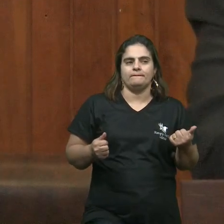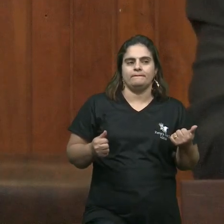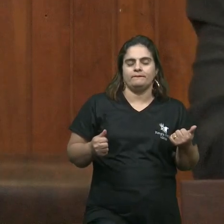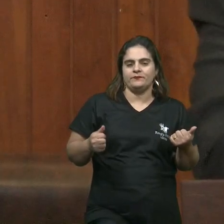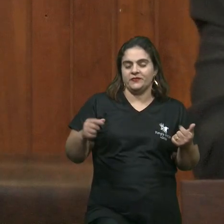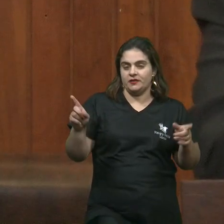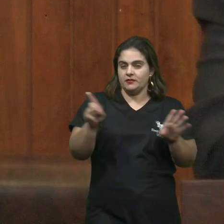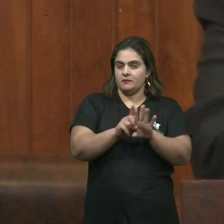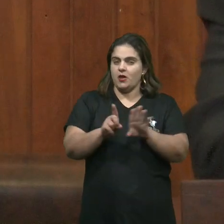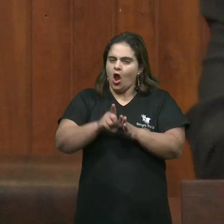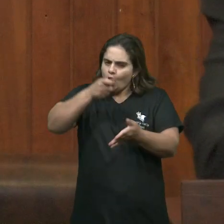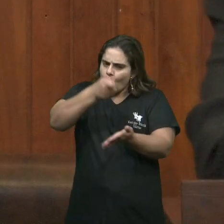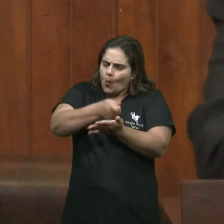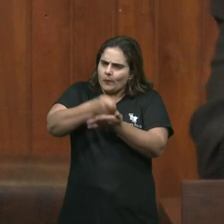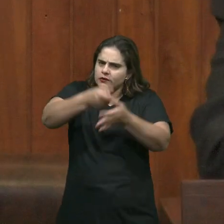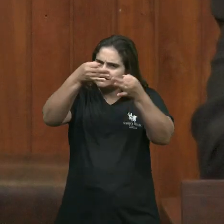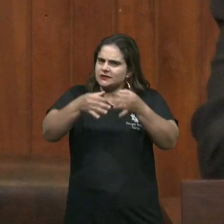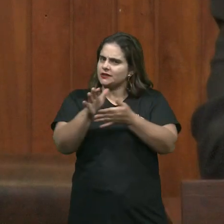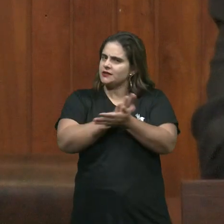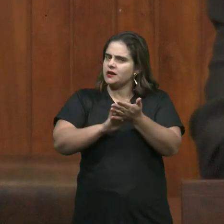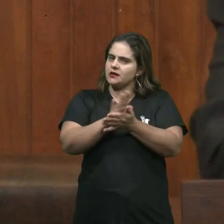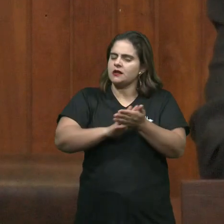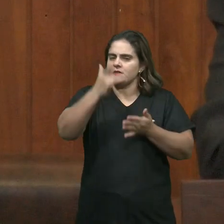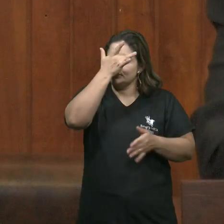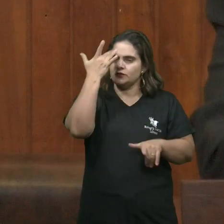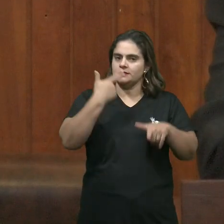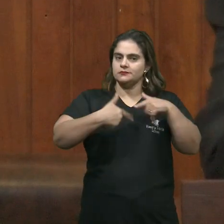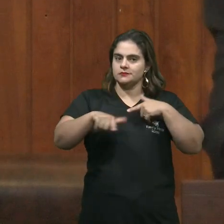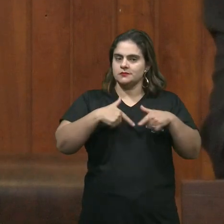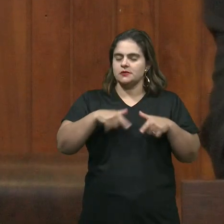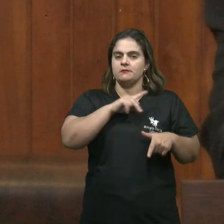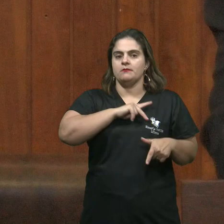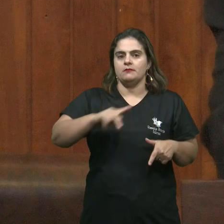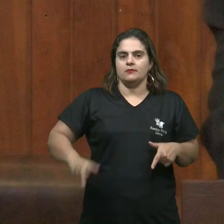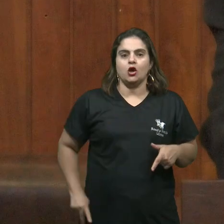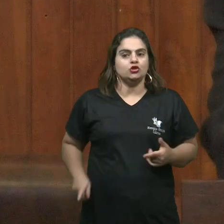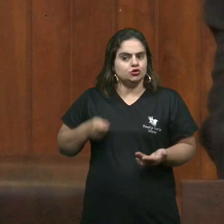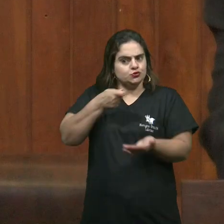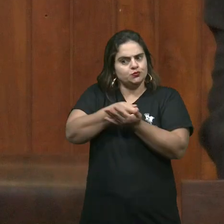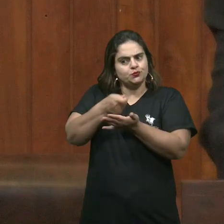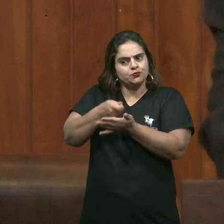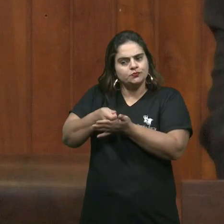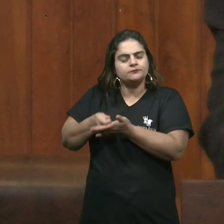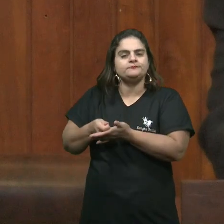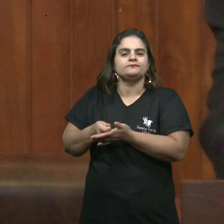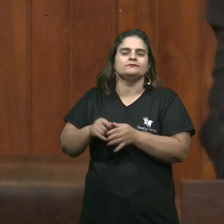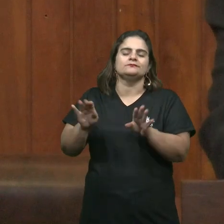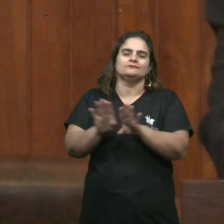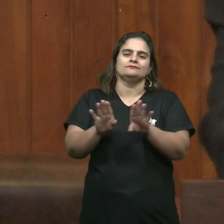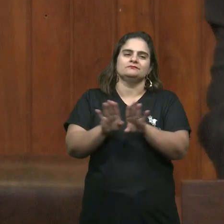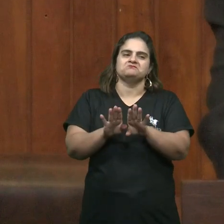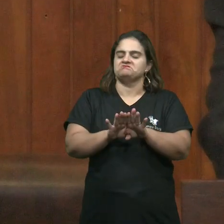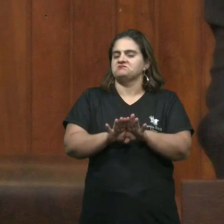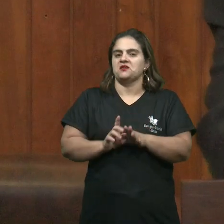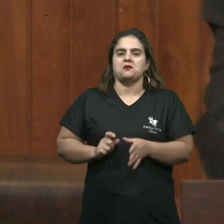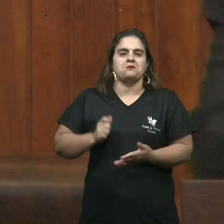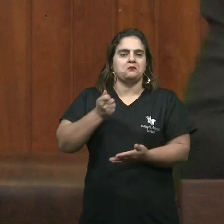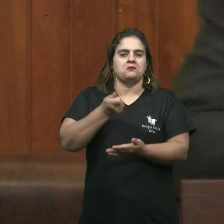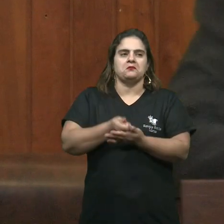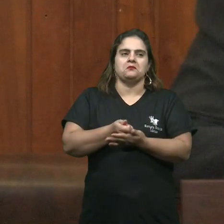não cumprir com os compromissos com os servidores da parte patronal, também não cumpriu